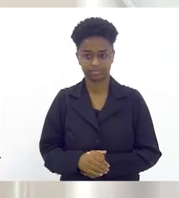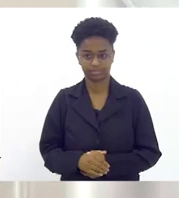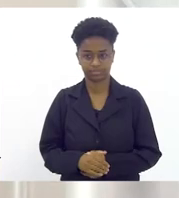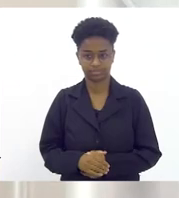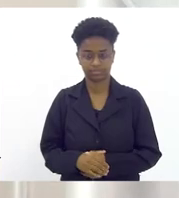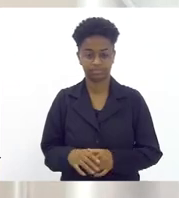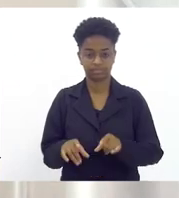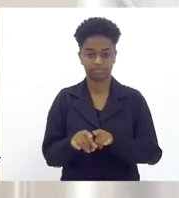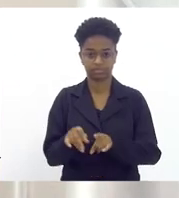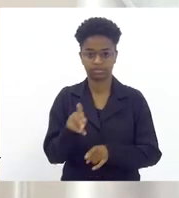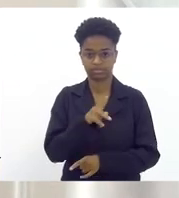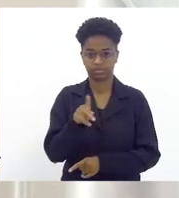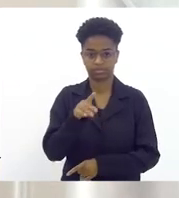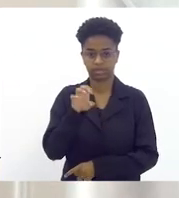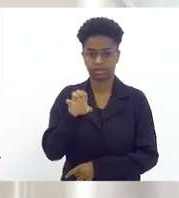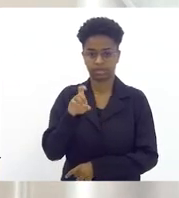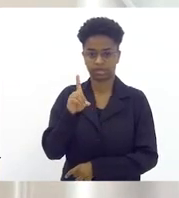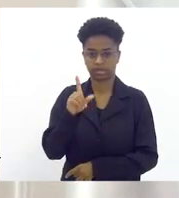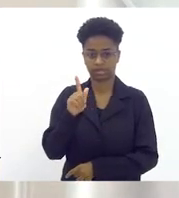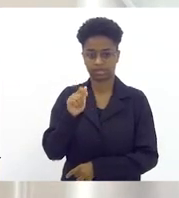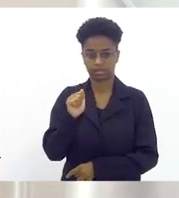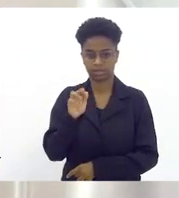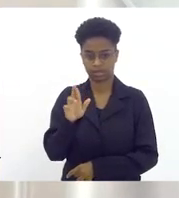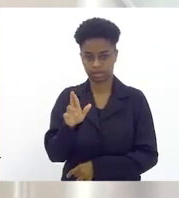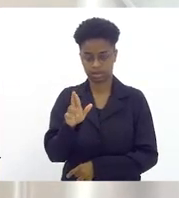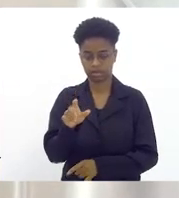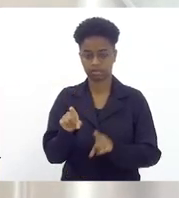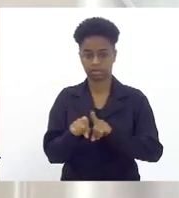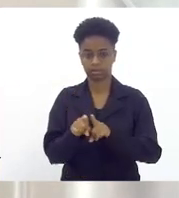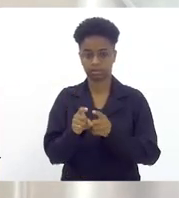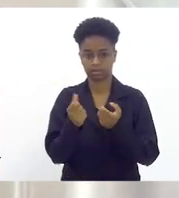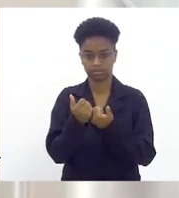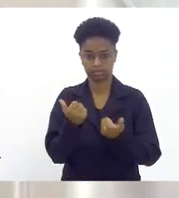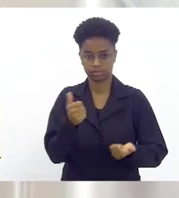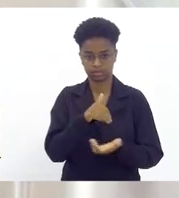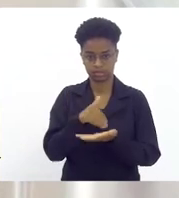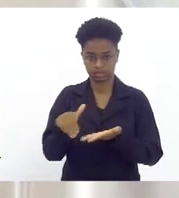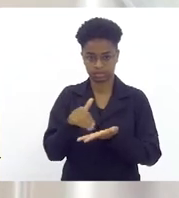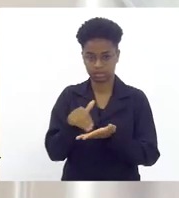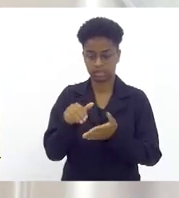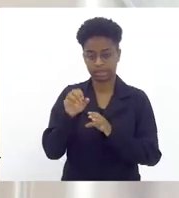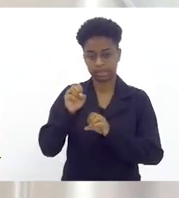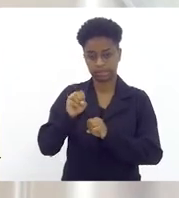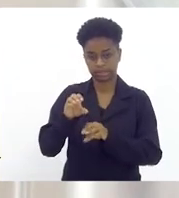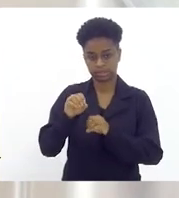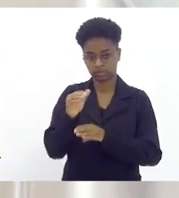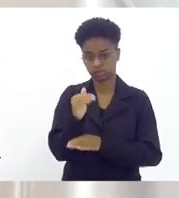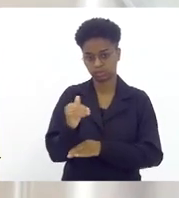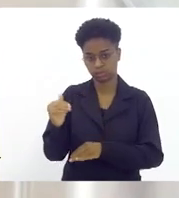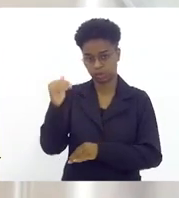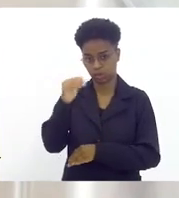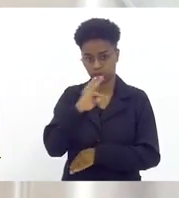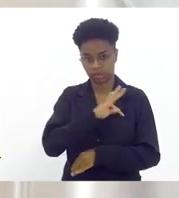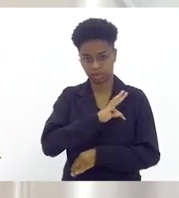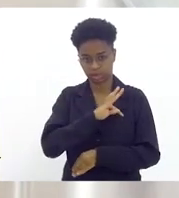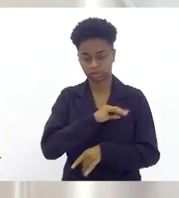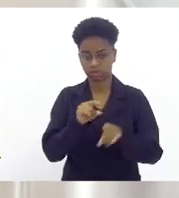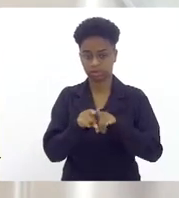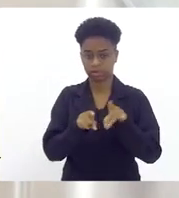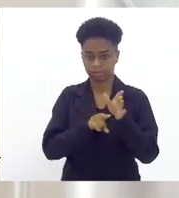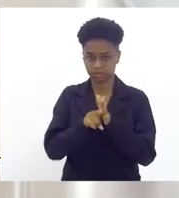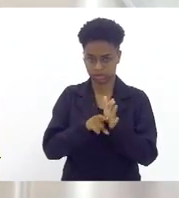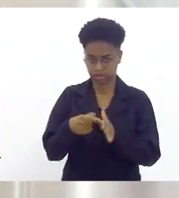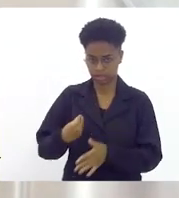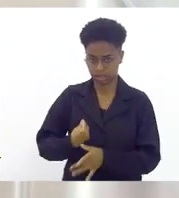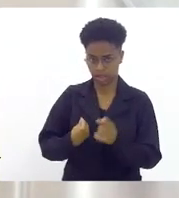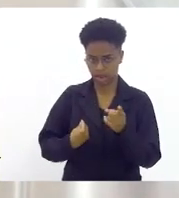o professor Edgar Leite, subsecretário de Ensino Superior Técnico e Pesquisa,